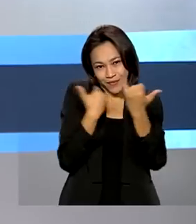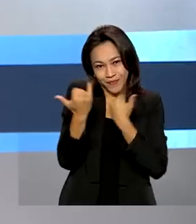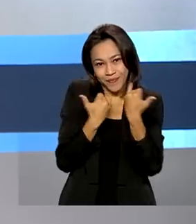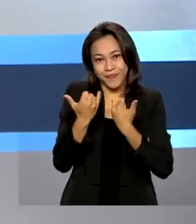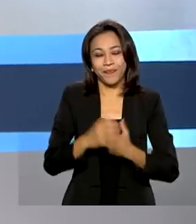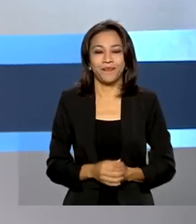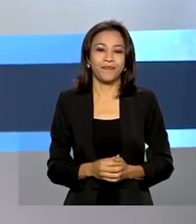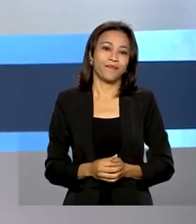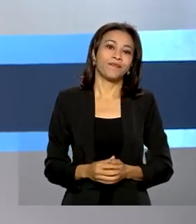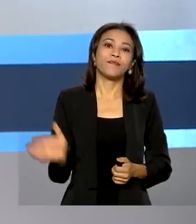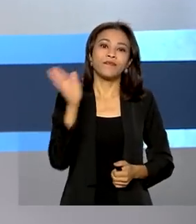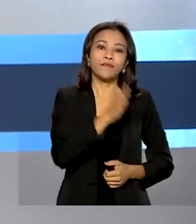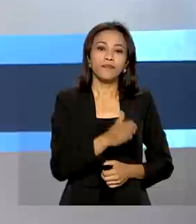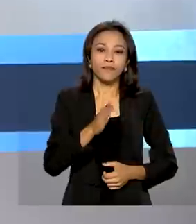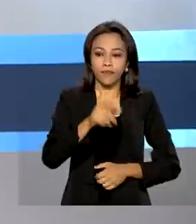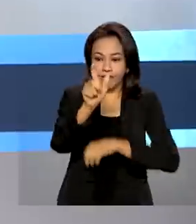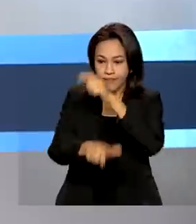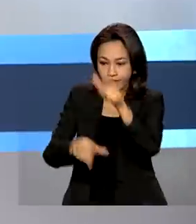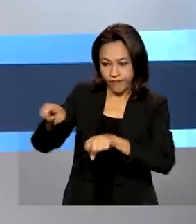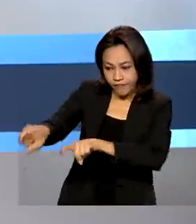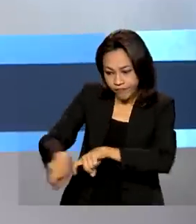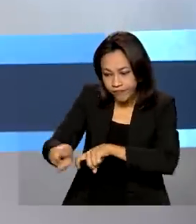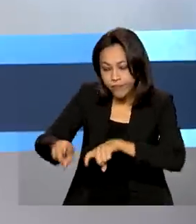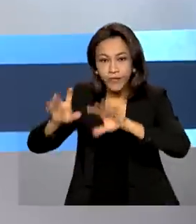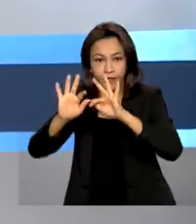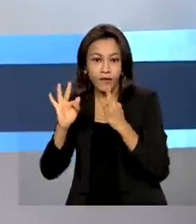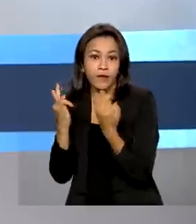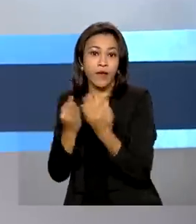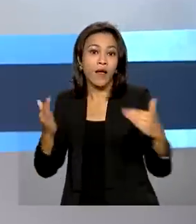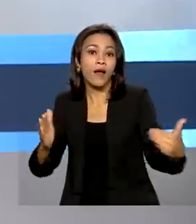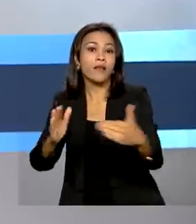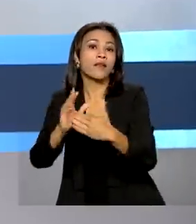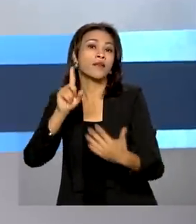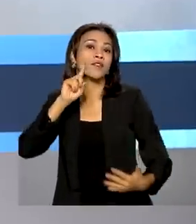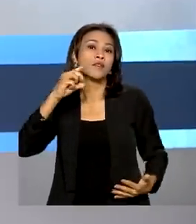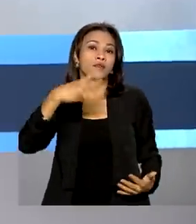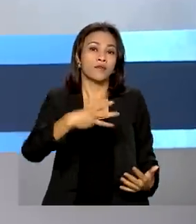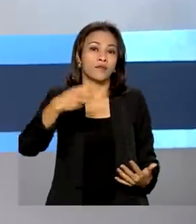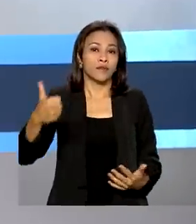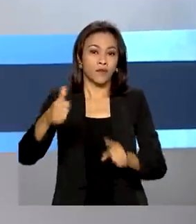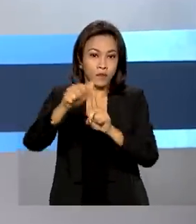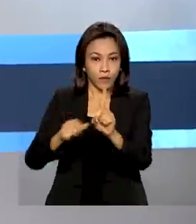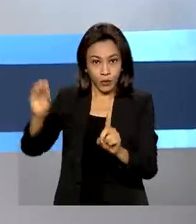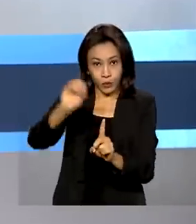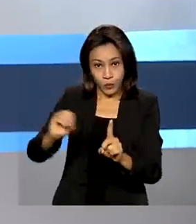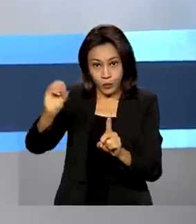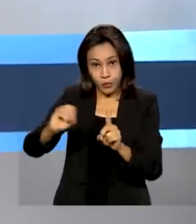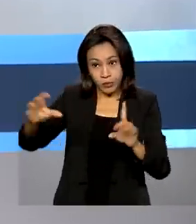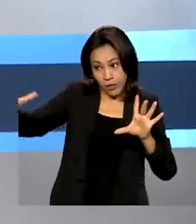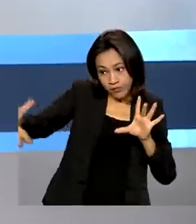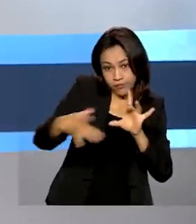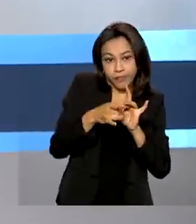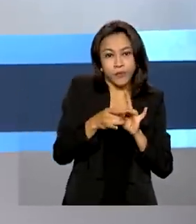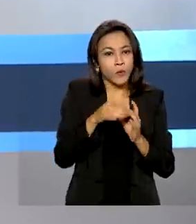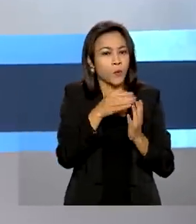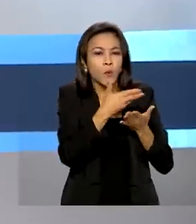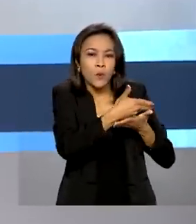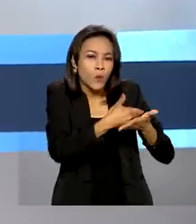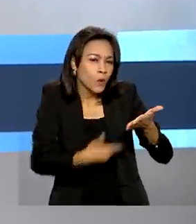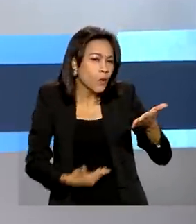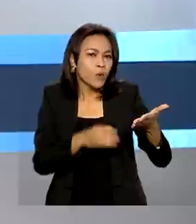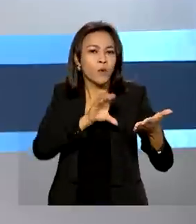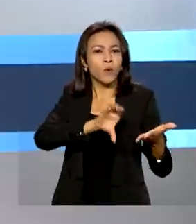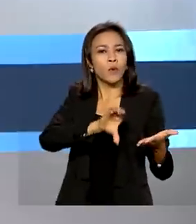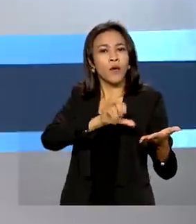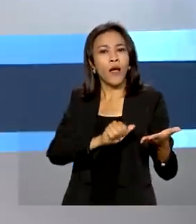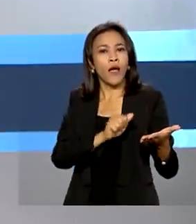informações. Agricultores familiares têm até 31 de outubro para se integrarem ao CAF, o Cadastro Nacional da Agricultura